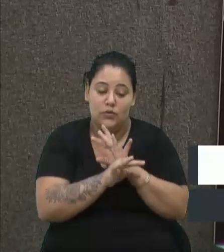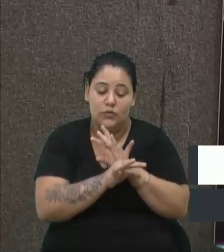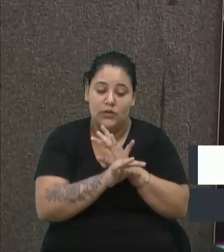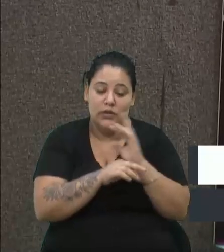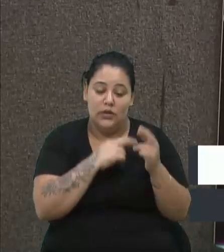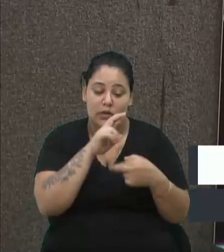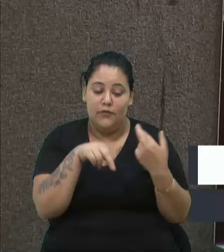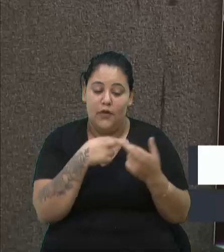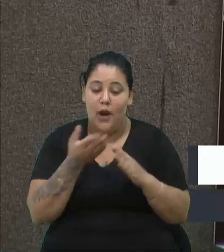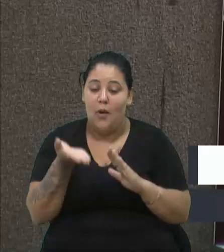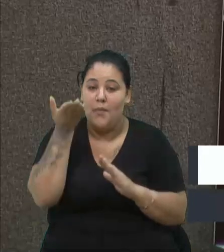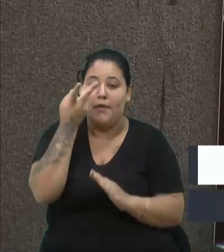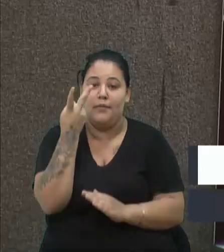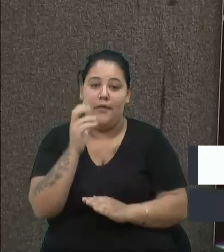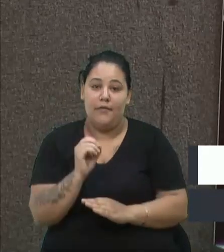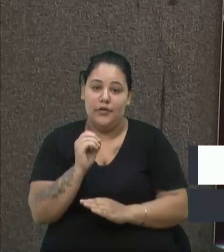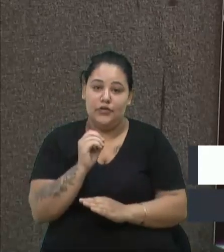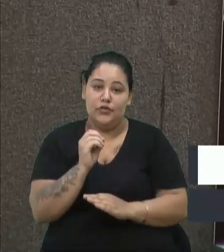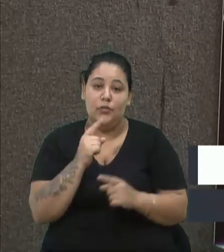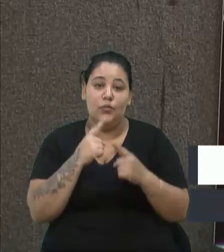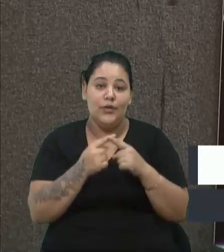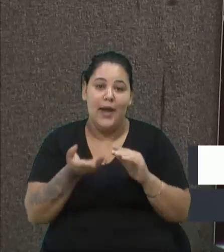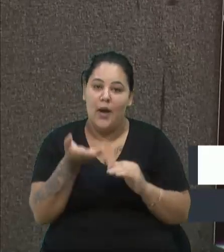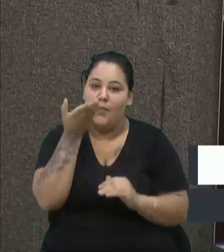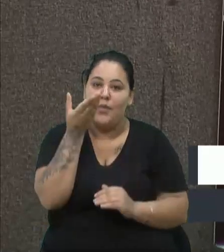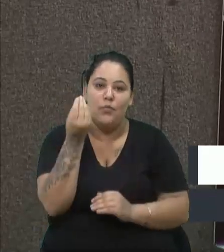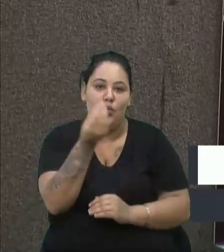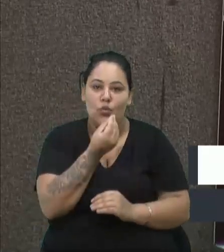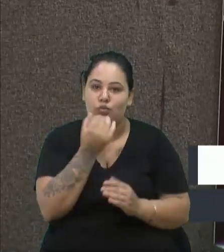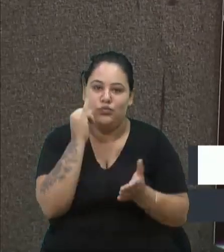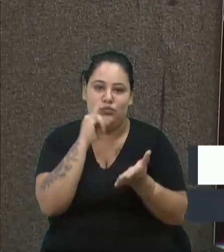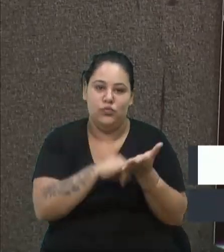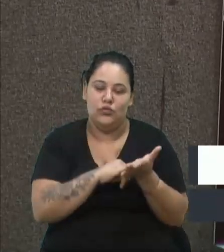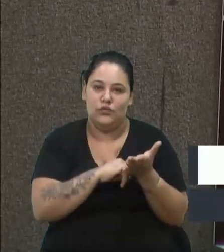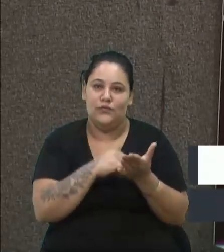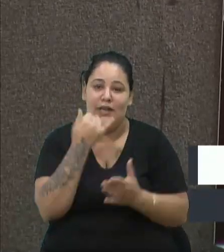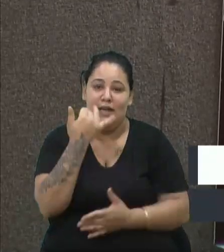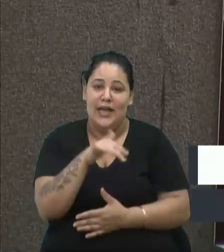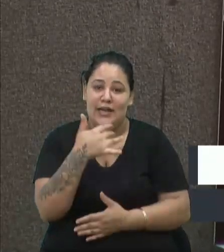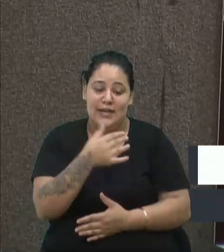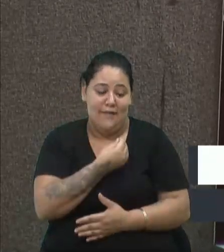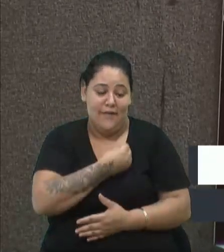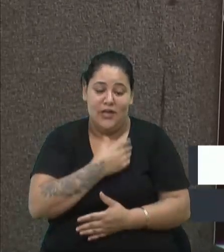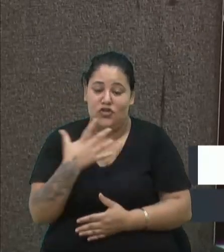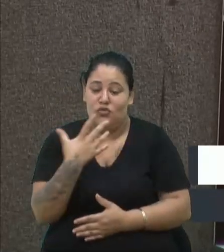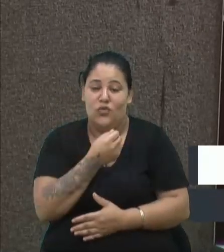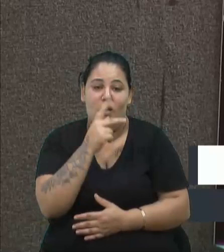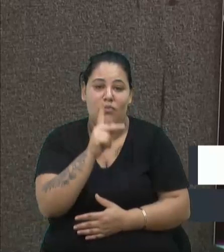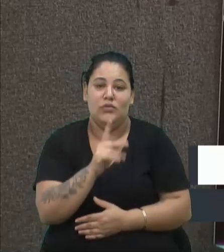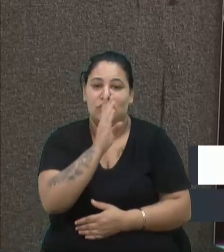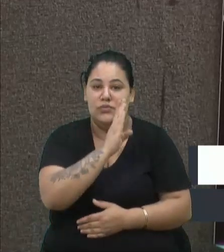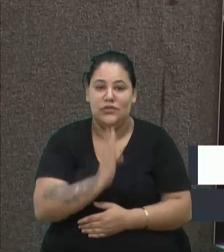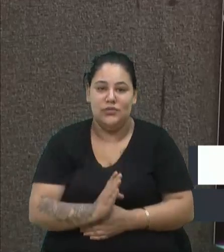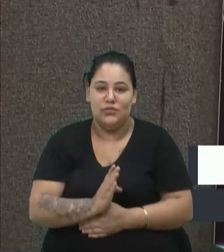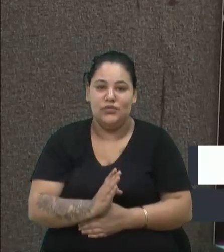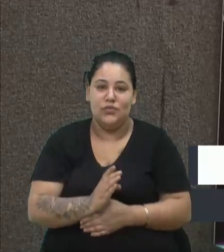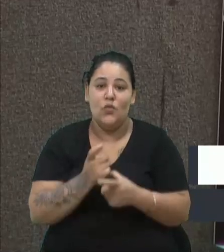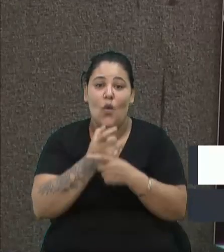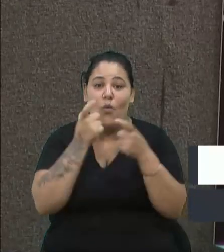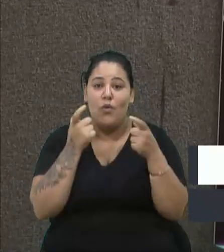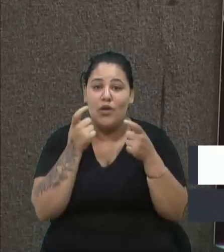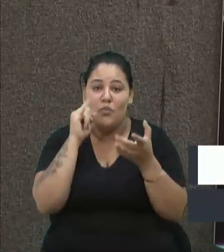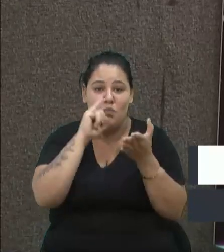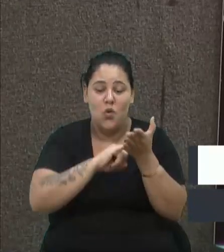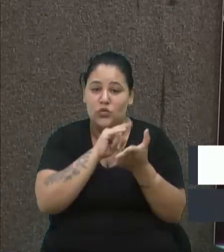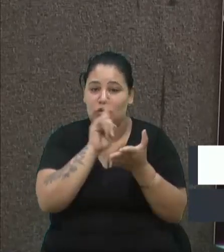20. Porque daí está aumentando impostos que vai encarecer a vida de todas as pessoas no Brasil. O aumento de impostos não é